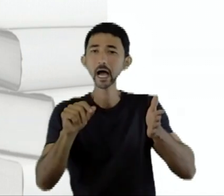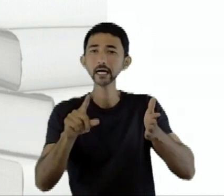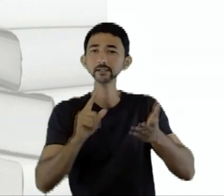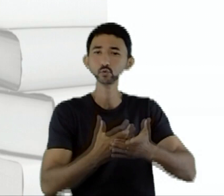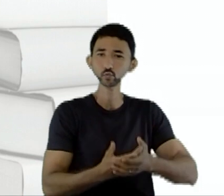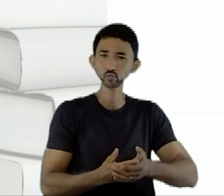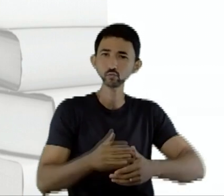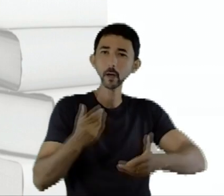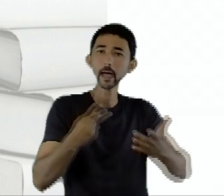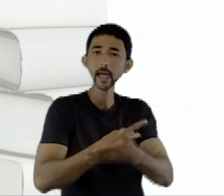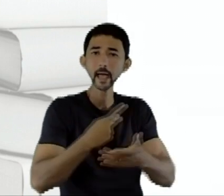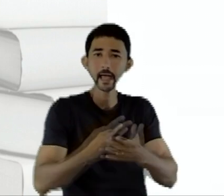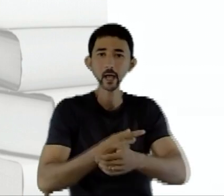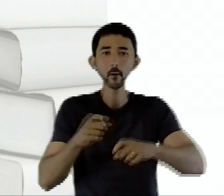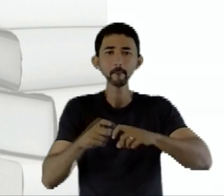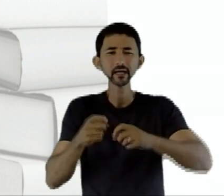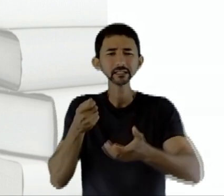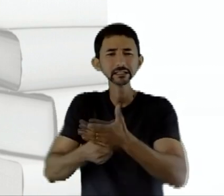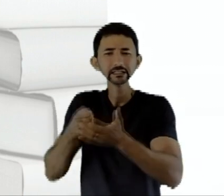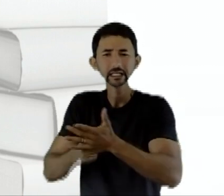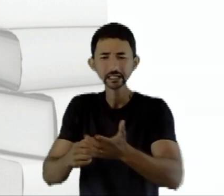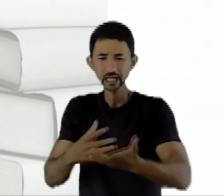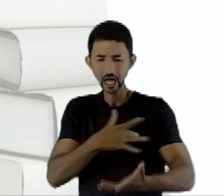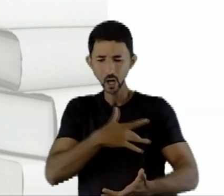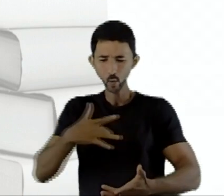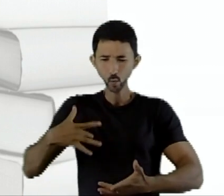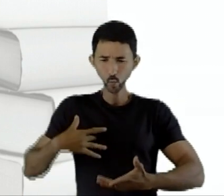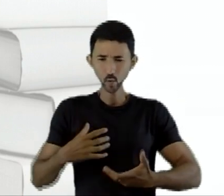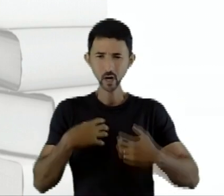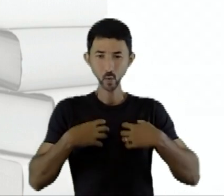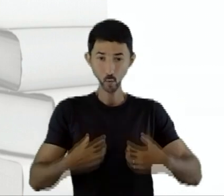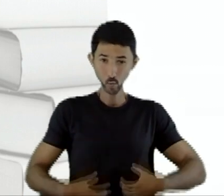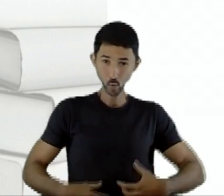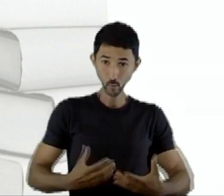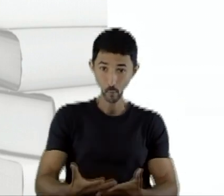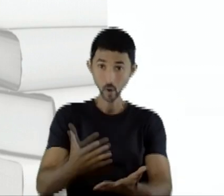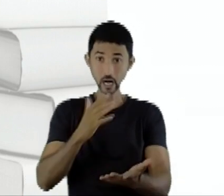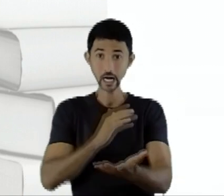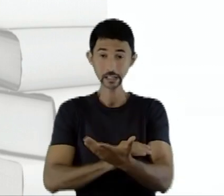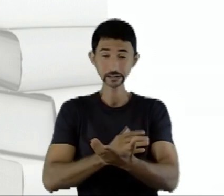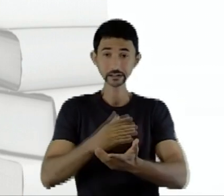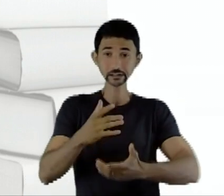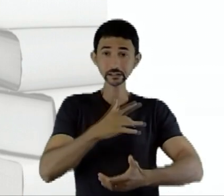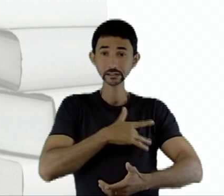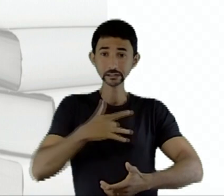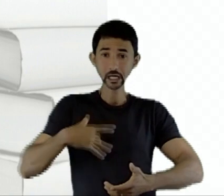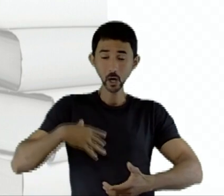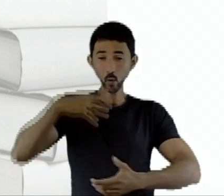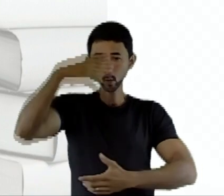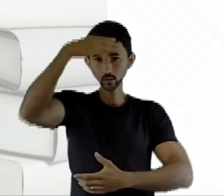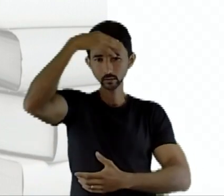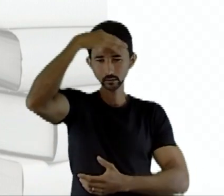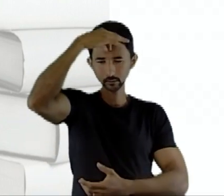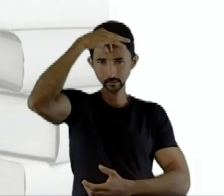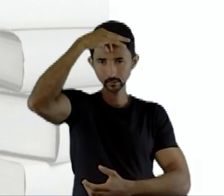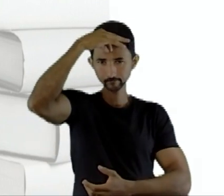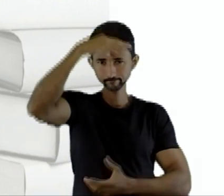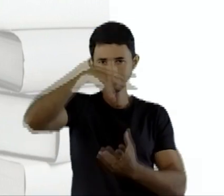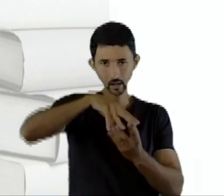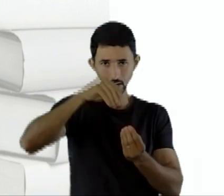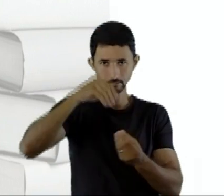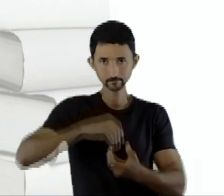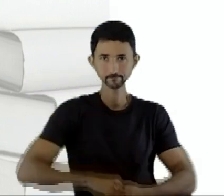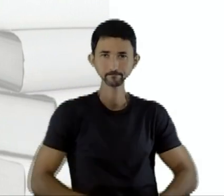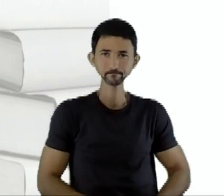dos maiores erros médicos é tentar curar o corpo sem tentar curar a alma. Você percebe, continua lá